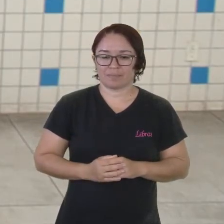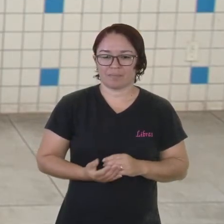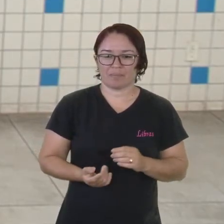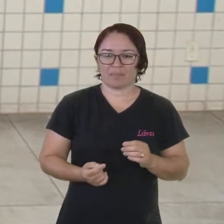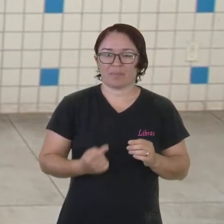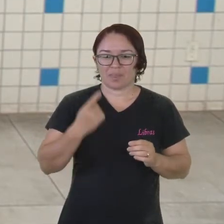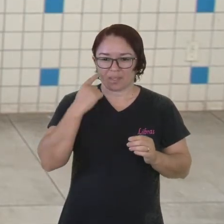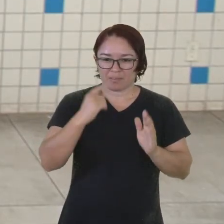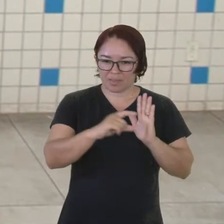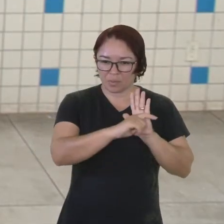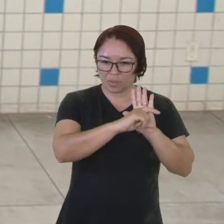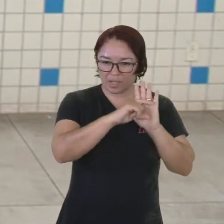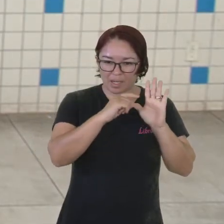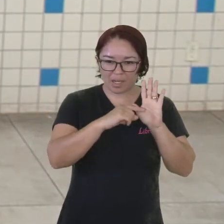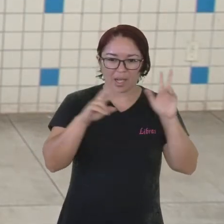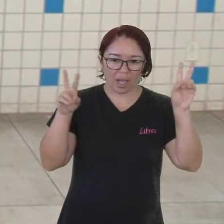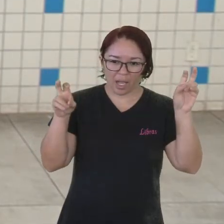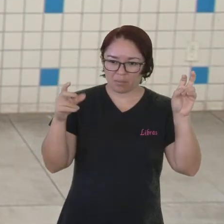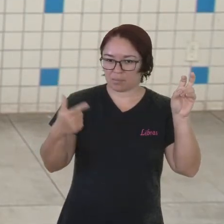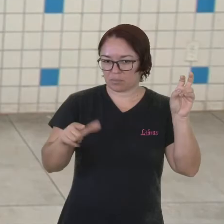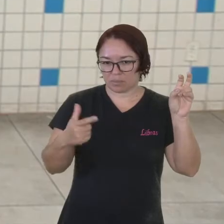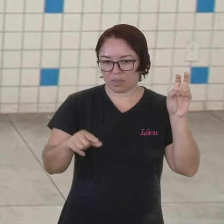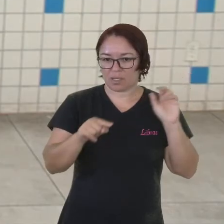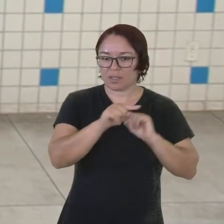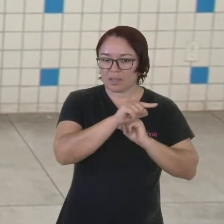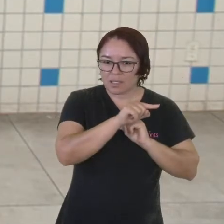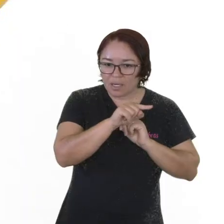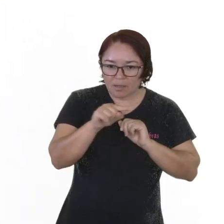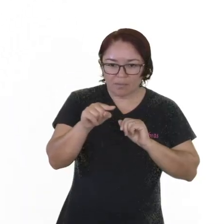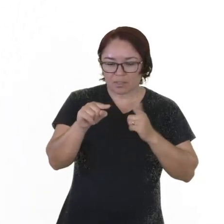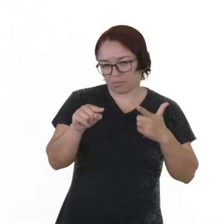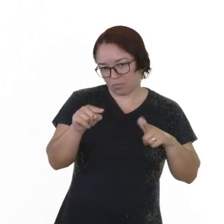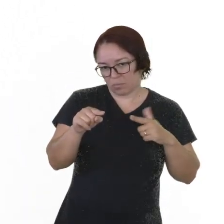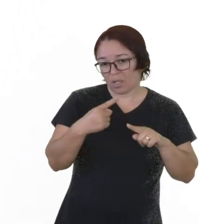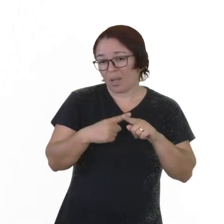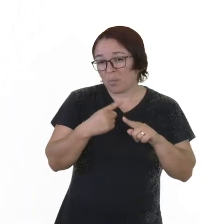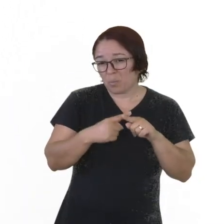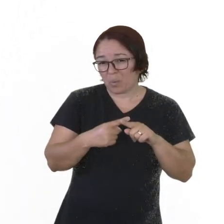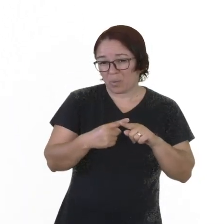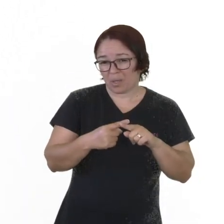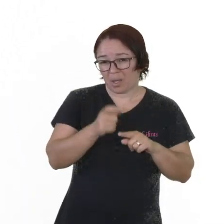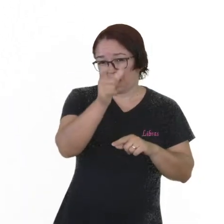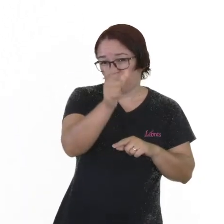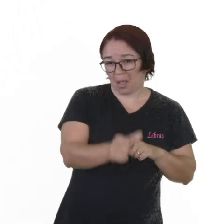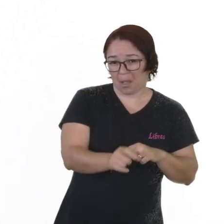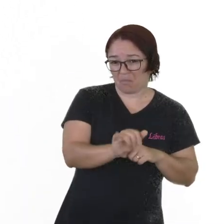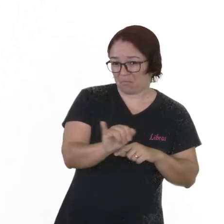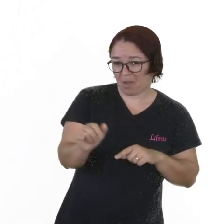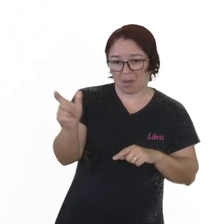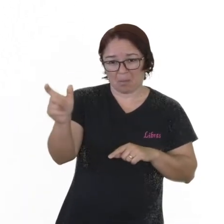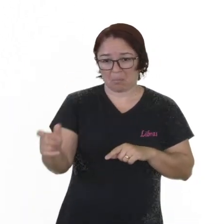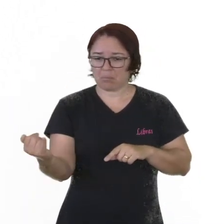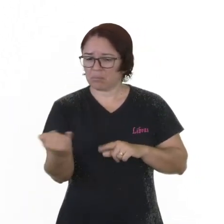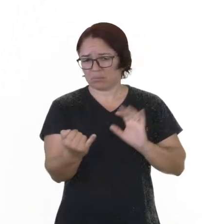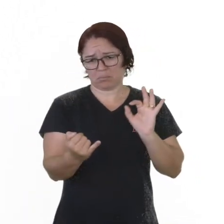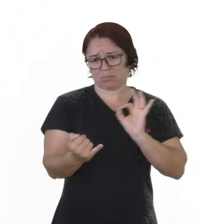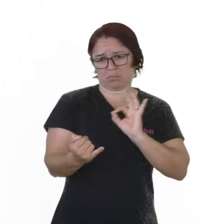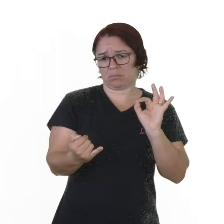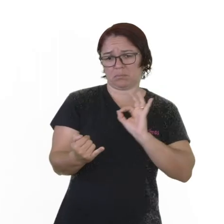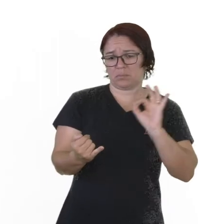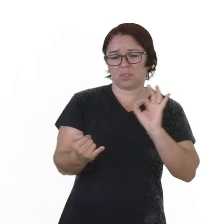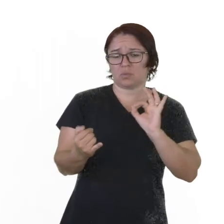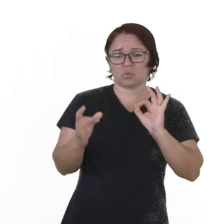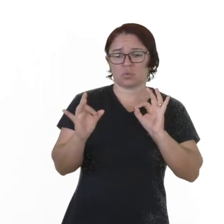aspas, não apresenta travessão, porque não é a fala de alguém, não é a fala do